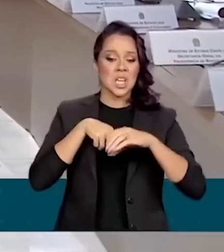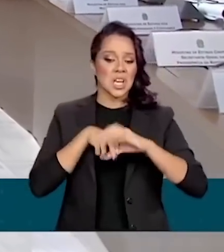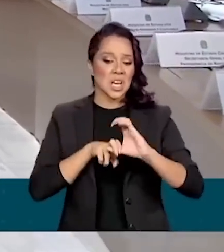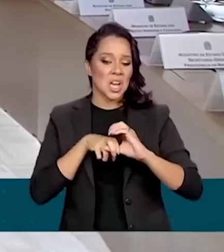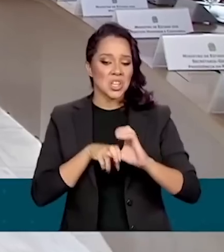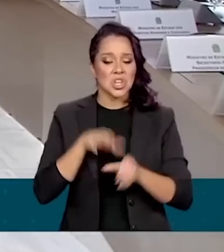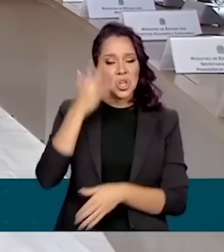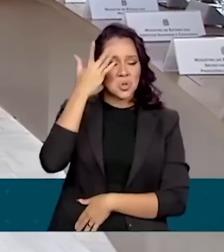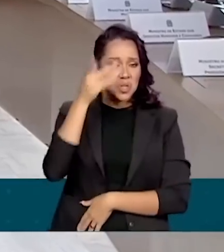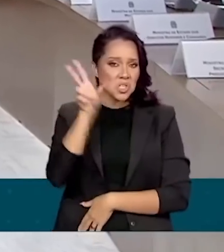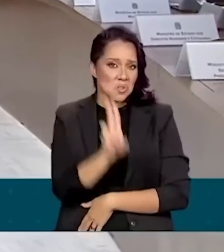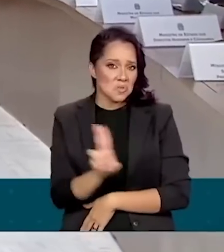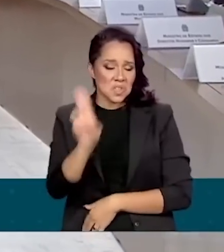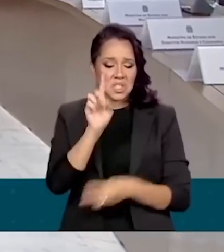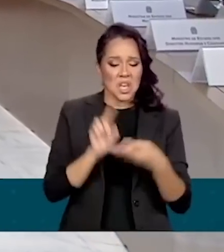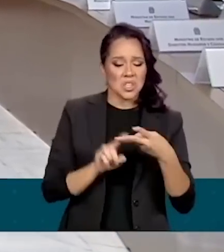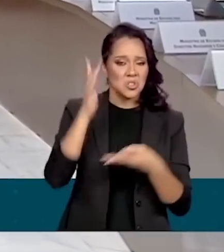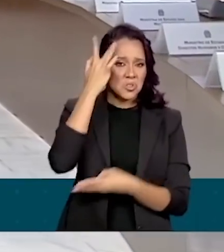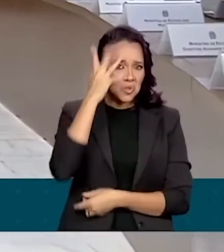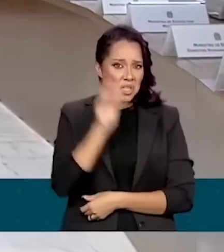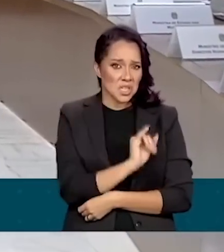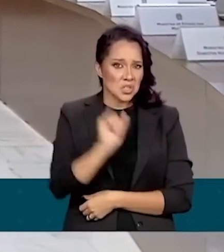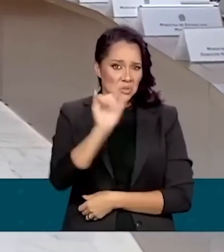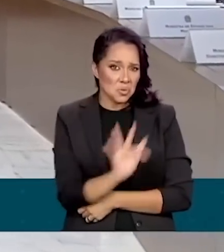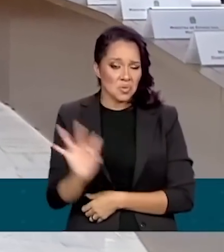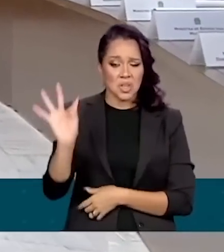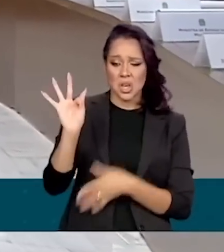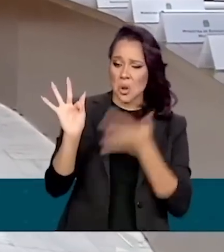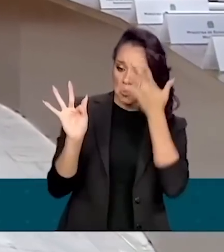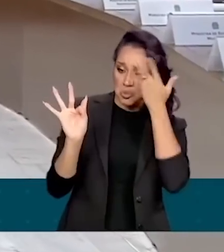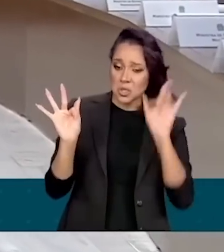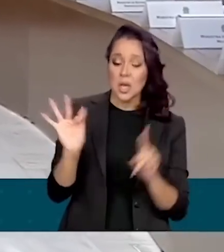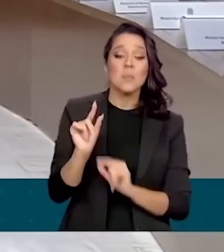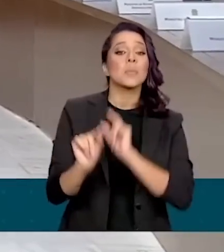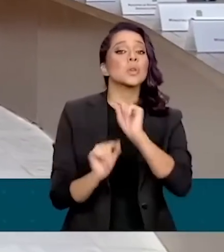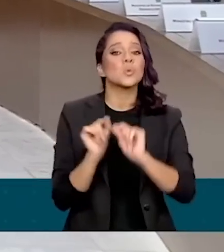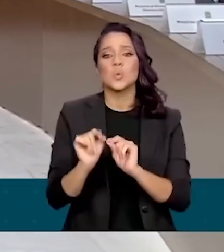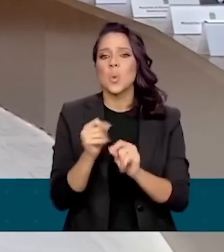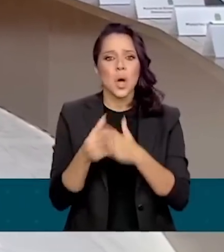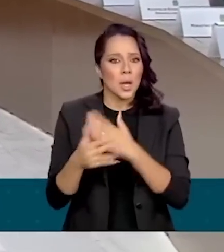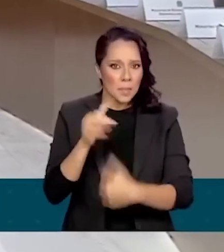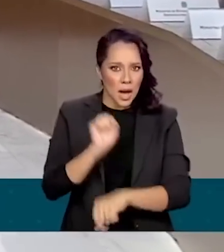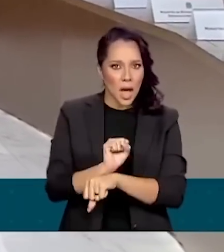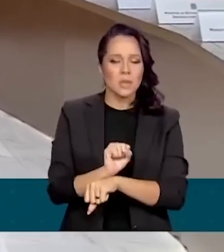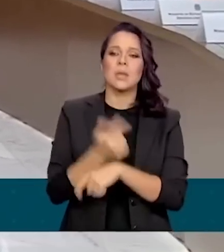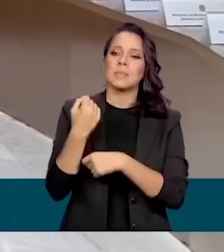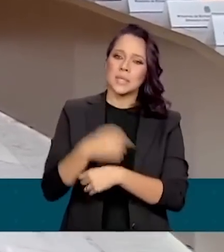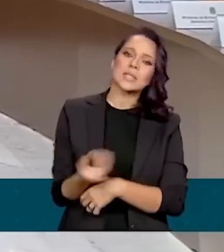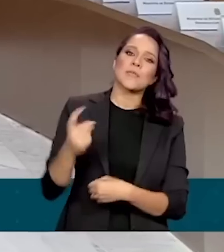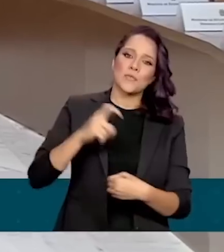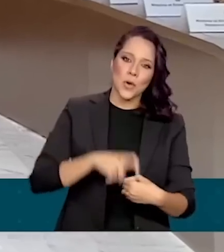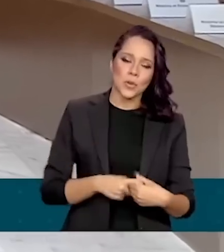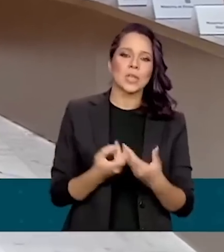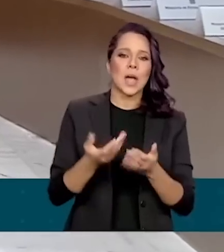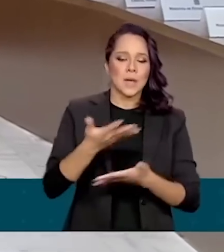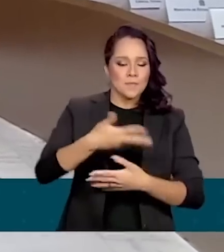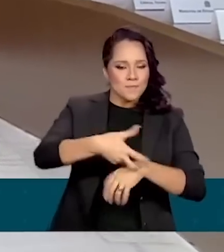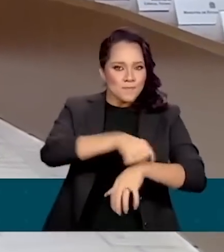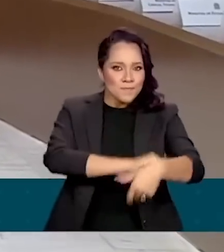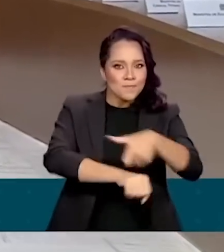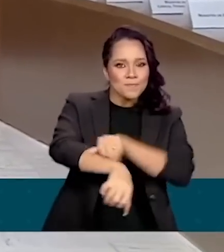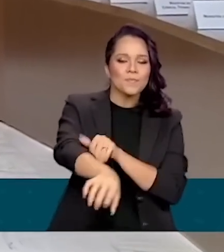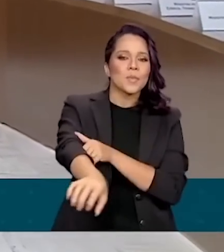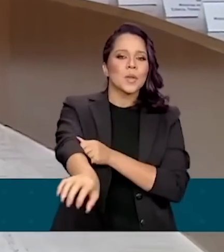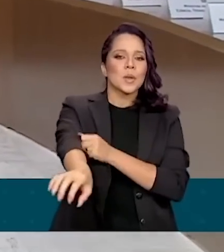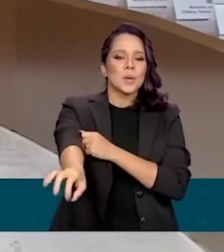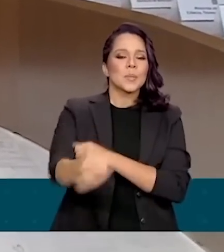não sei se é universidade, não sei se é Instituto Federal, mas o que tiver, a gente vai ter que colocar a mão na massa